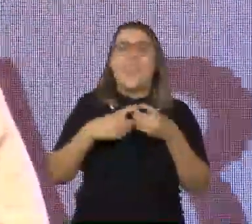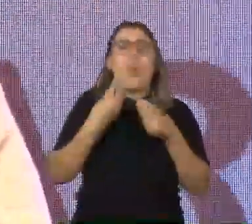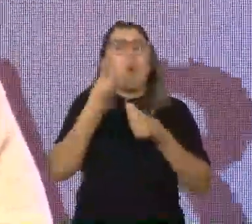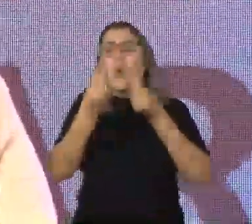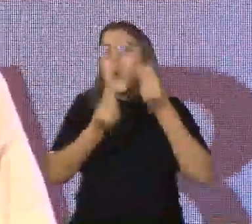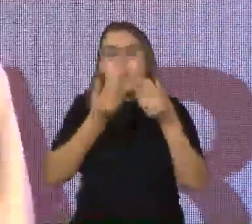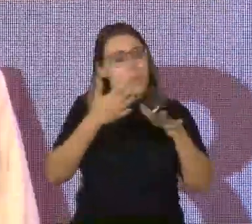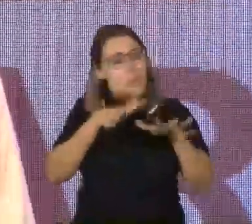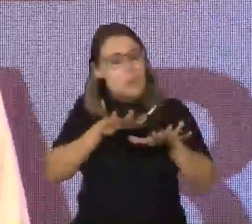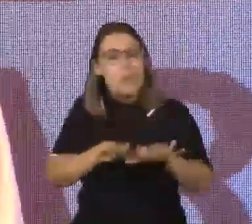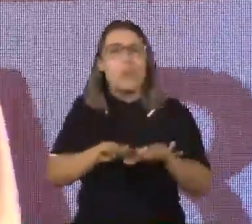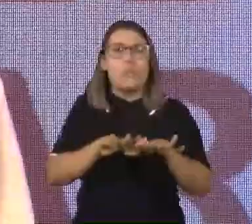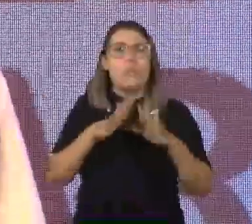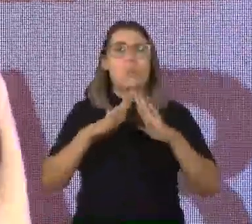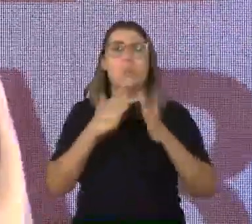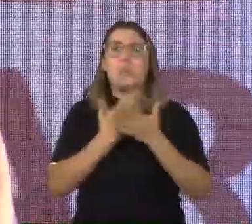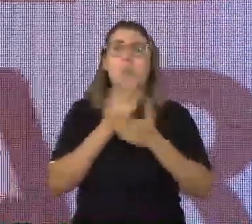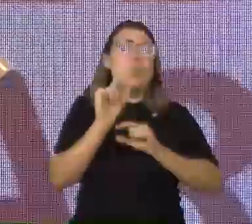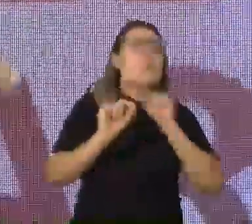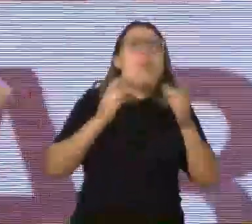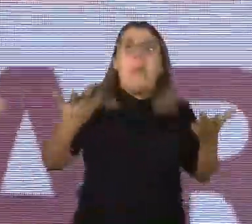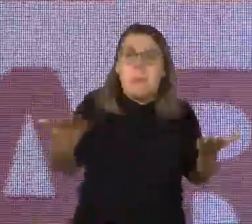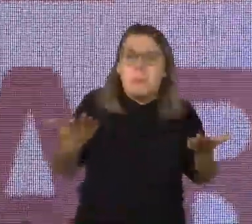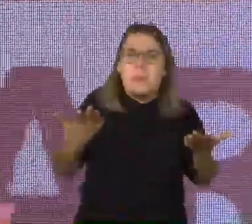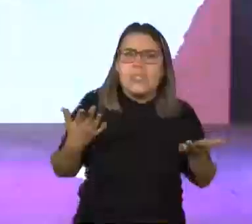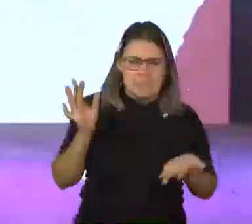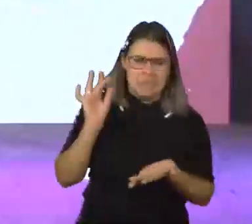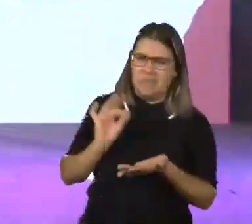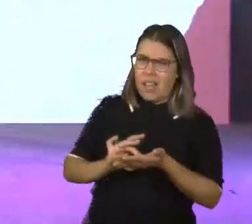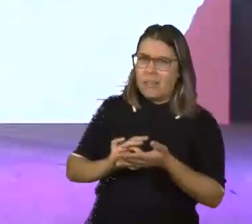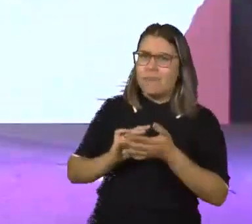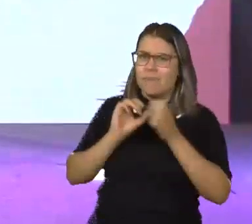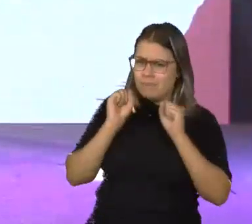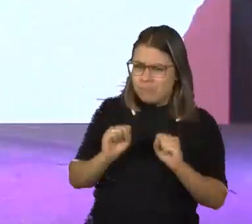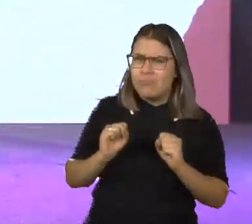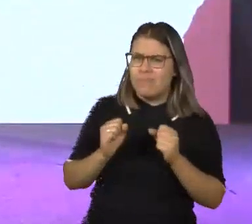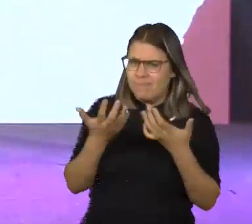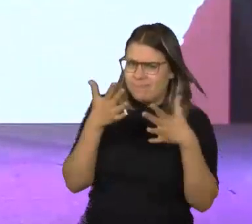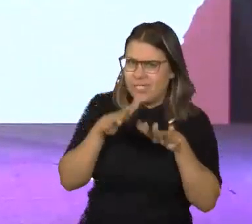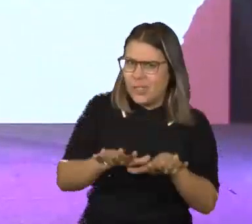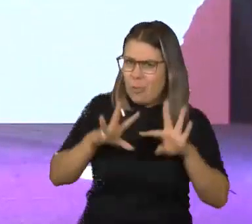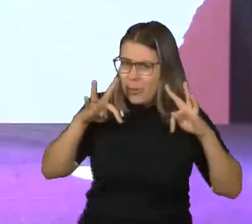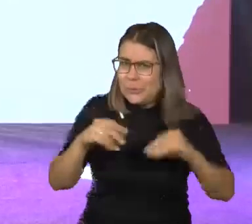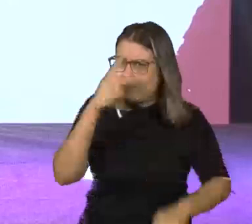educação inclusiva. Afinal, o que é isso? Será que a educação é de fato para